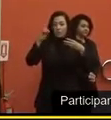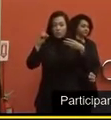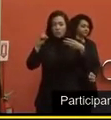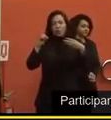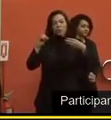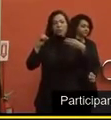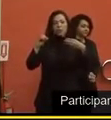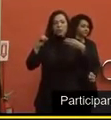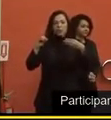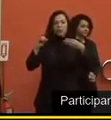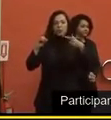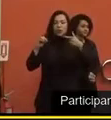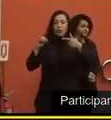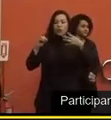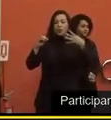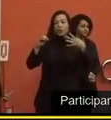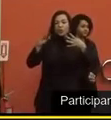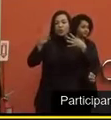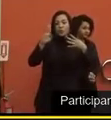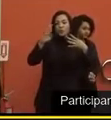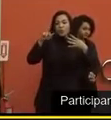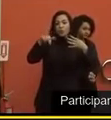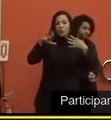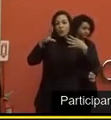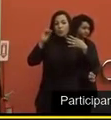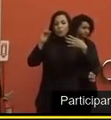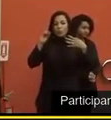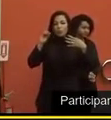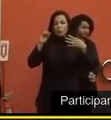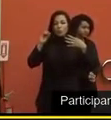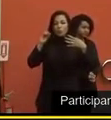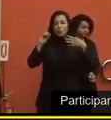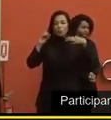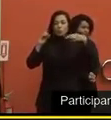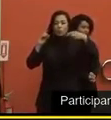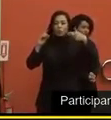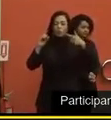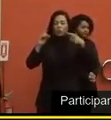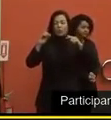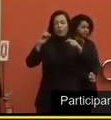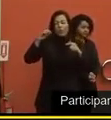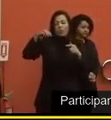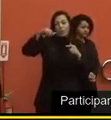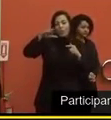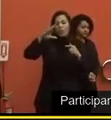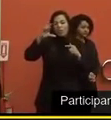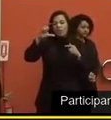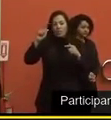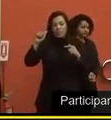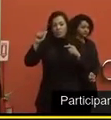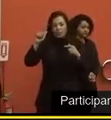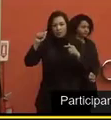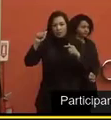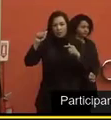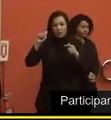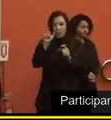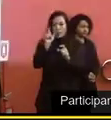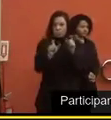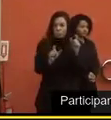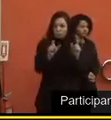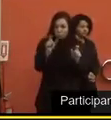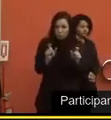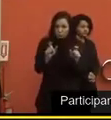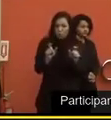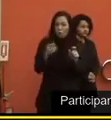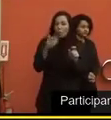Pessoa, Bruno Sabione Barreto e Marcela Maria Pereira da Silva Barros,